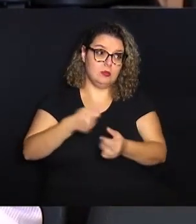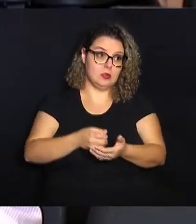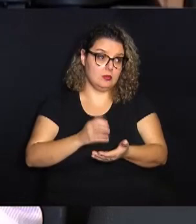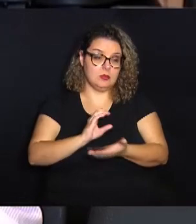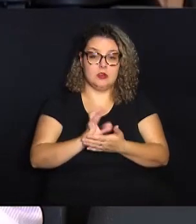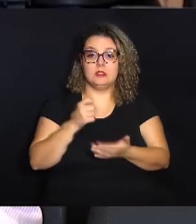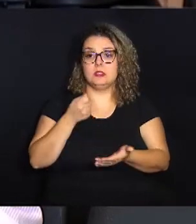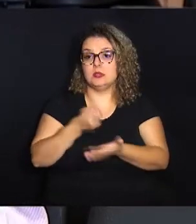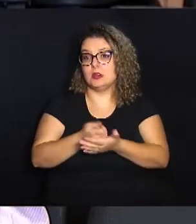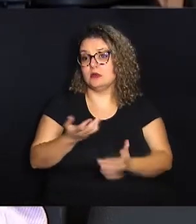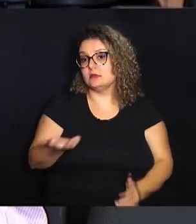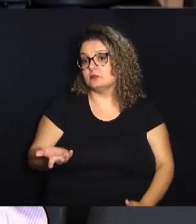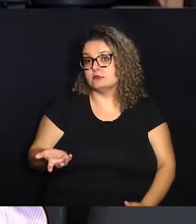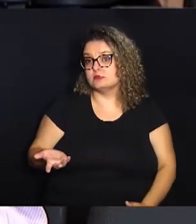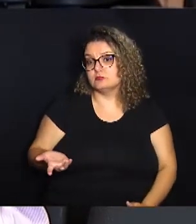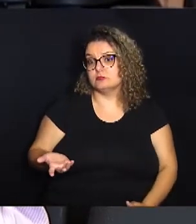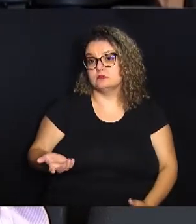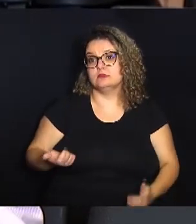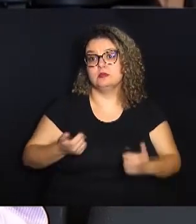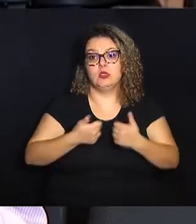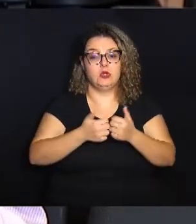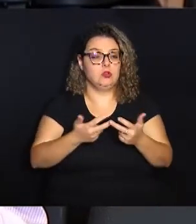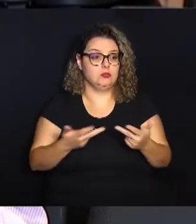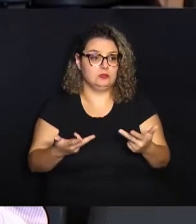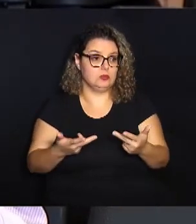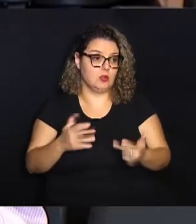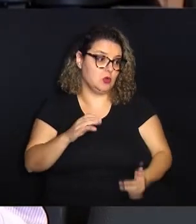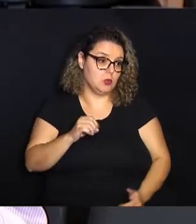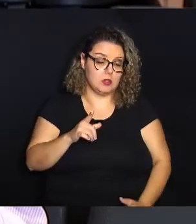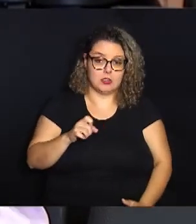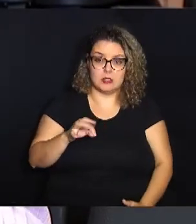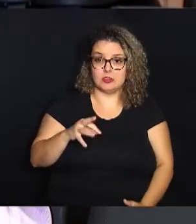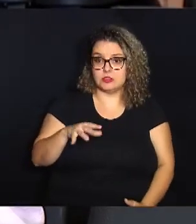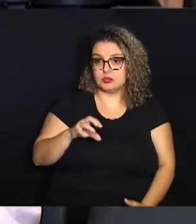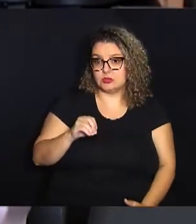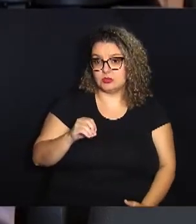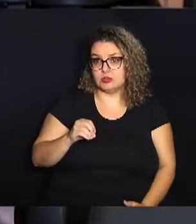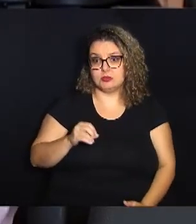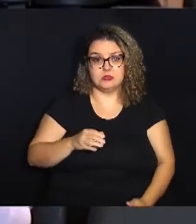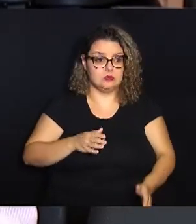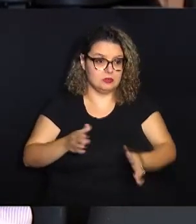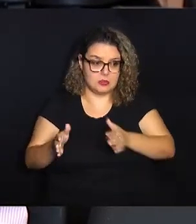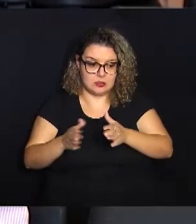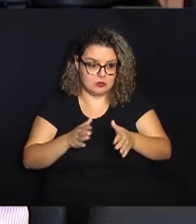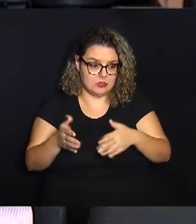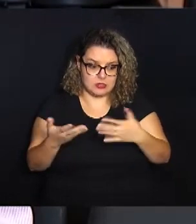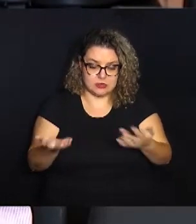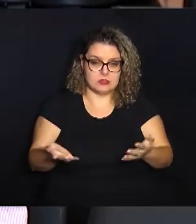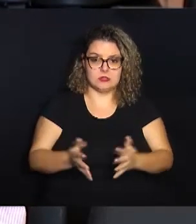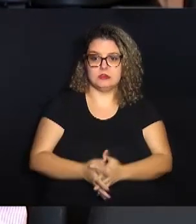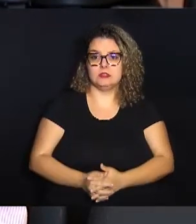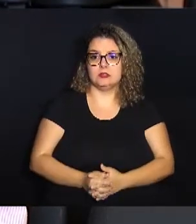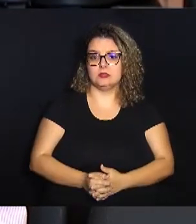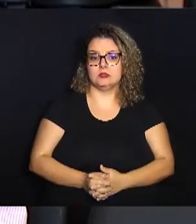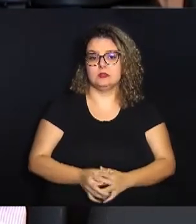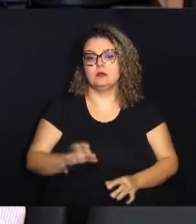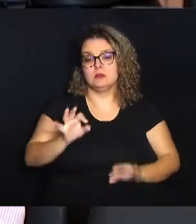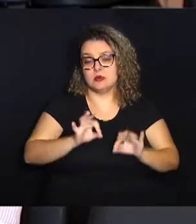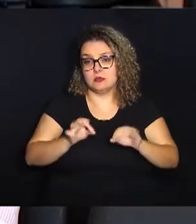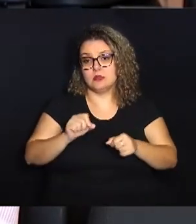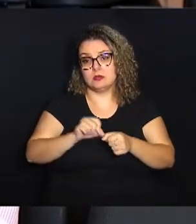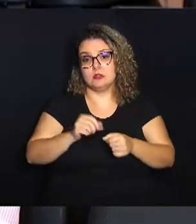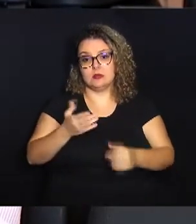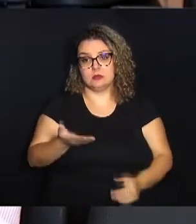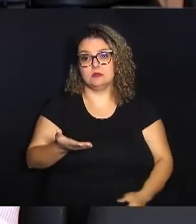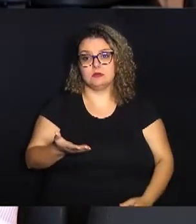de um transporte coletivo, né, acessível, enfim, preparado para fazer isso,